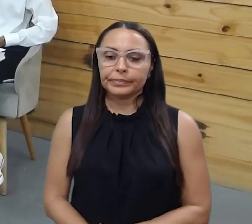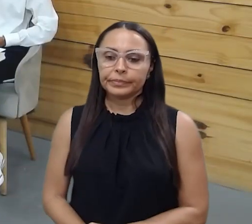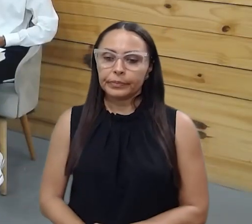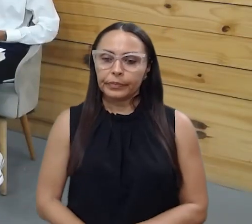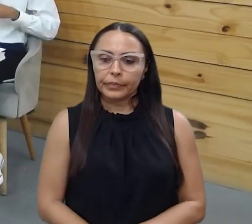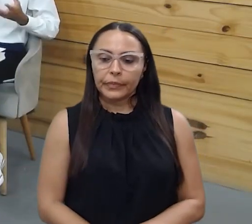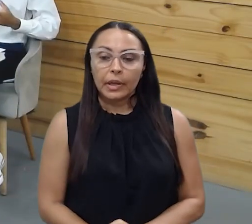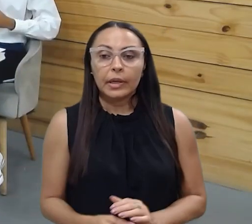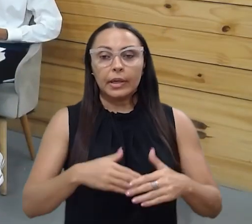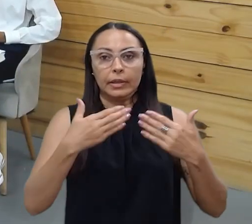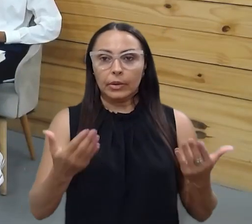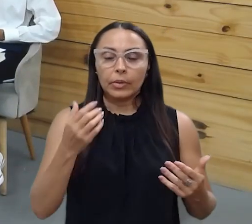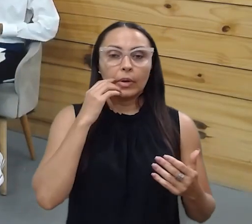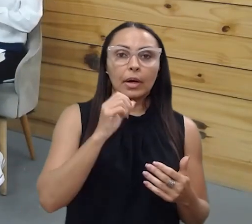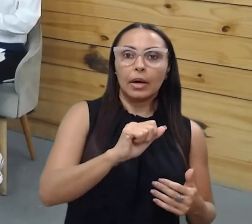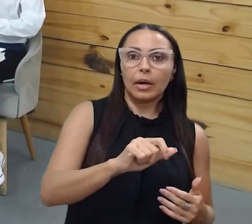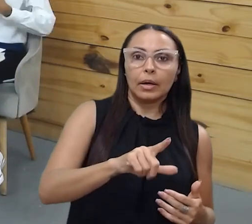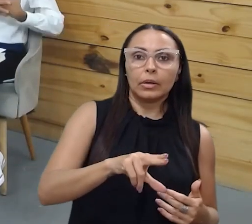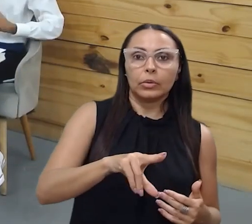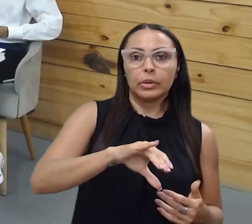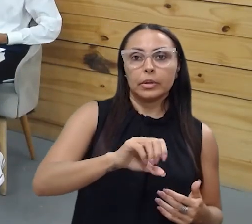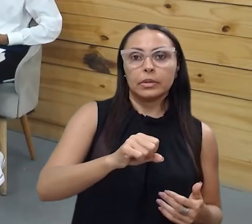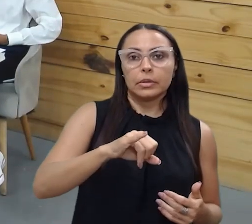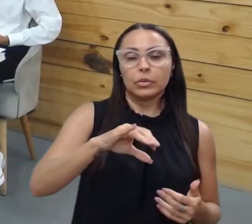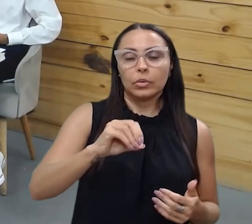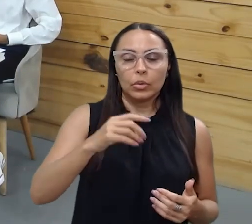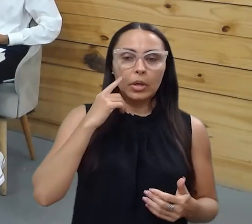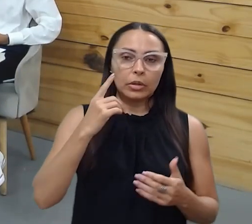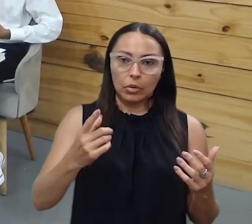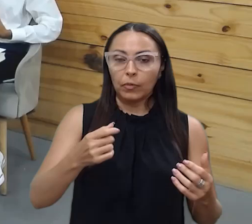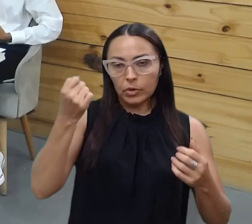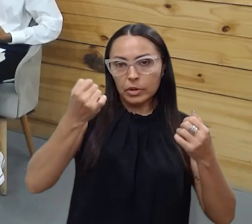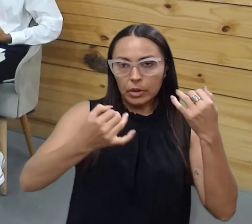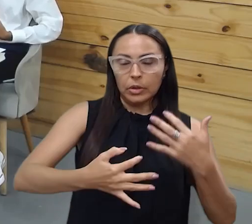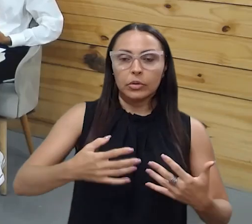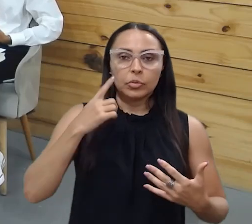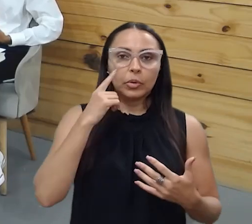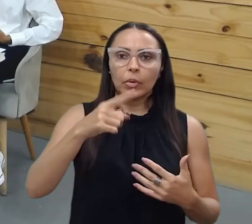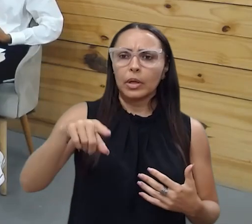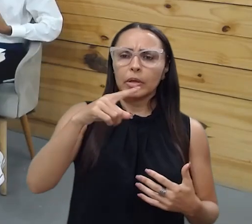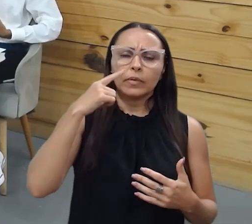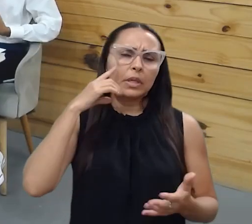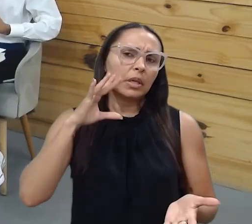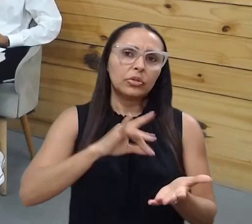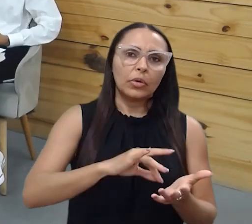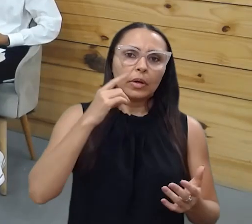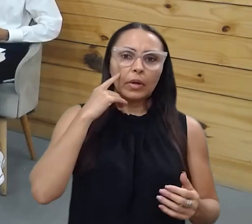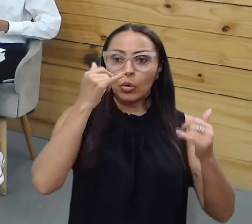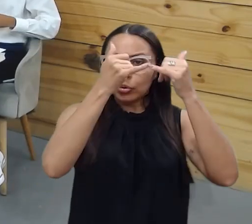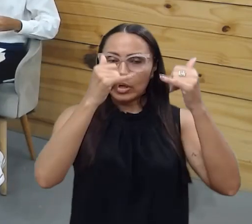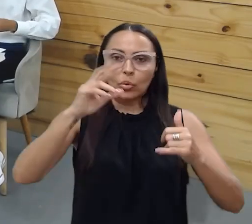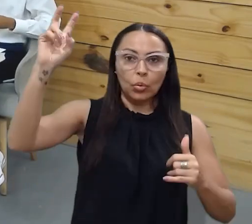Ítalo? Aloysio, como você falou, eu falei anteriormente, ele fazia questão de ressaltar os traços da